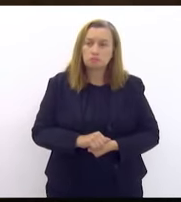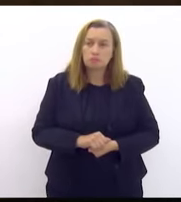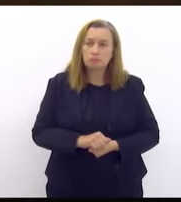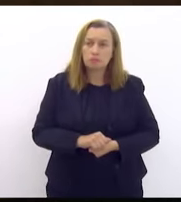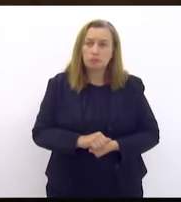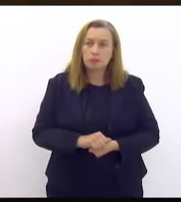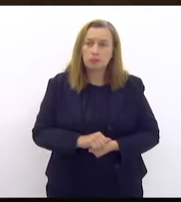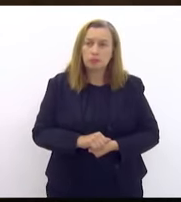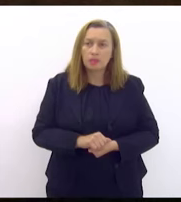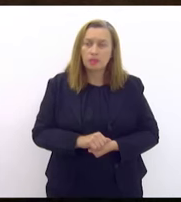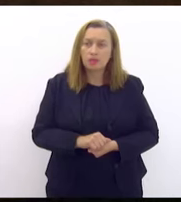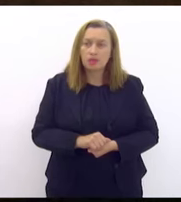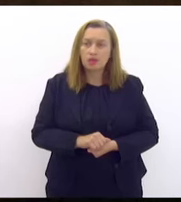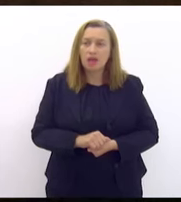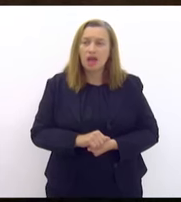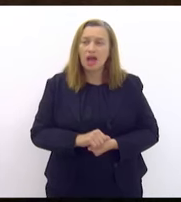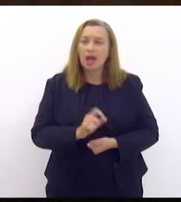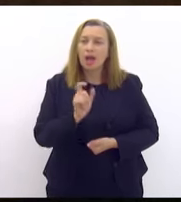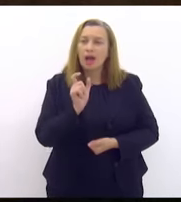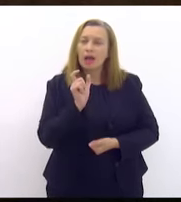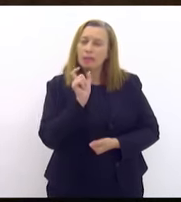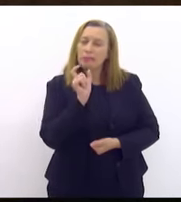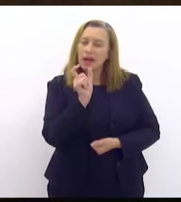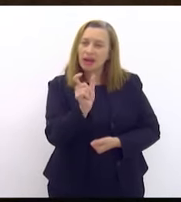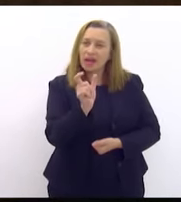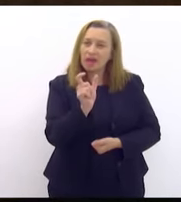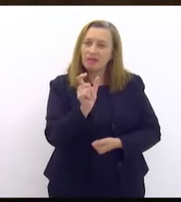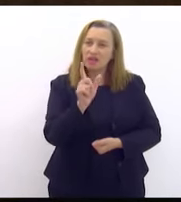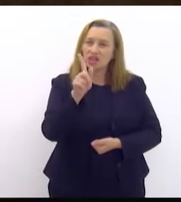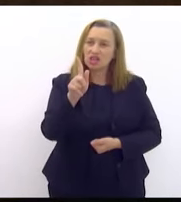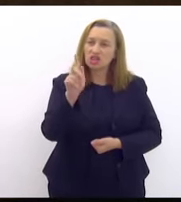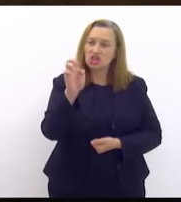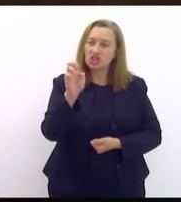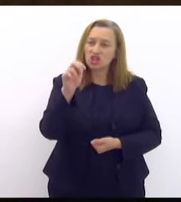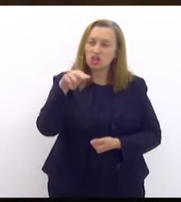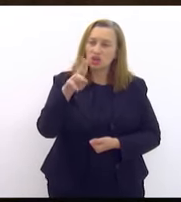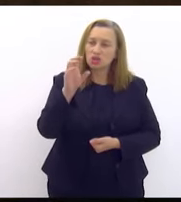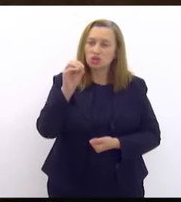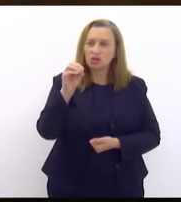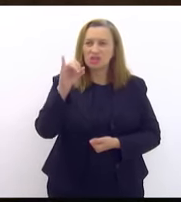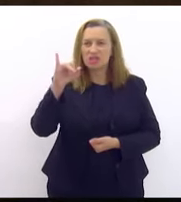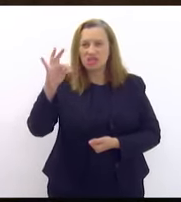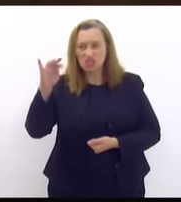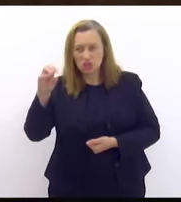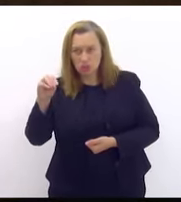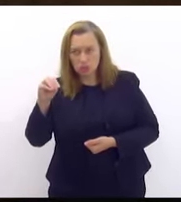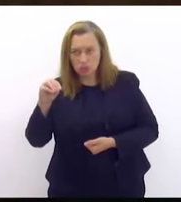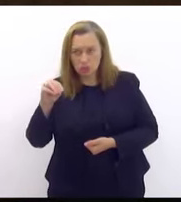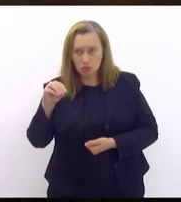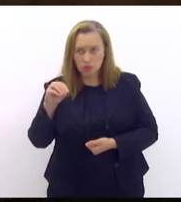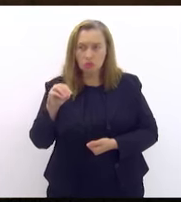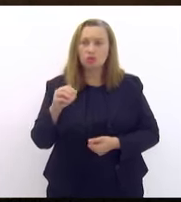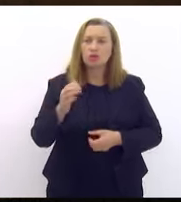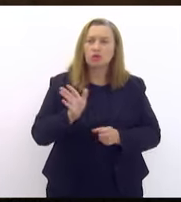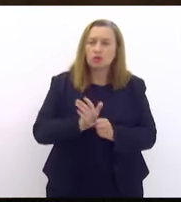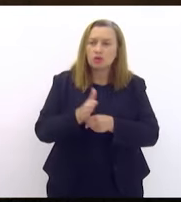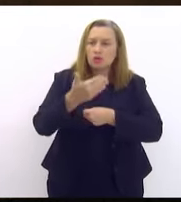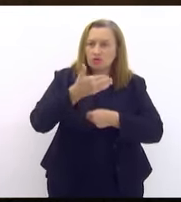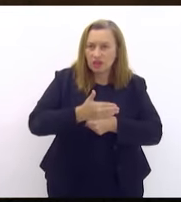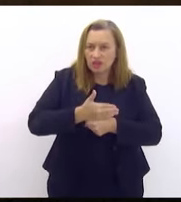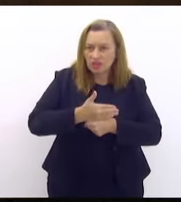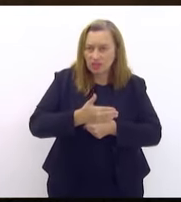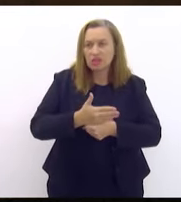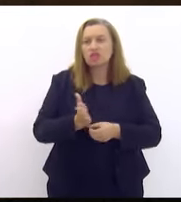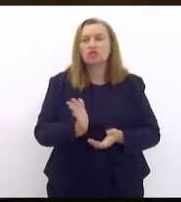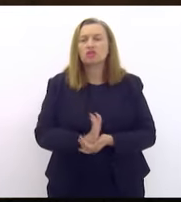palavra genocídio, onde se banaliza a palavra nazista, onde se banaliza a palavra fascista, onde